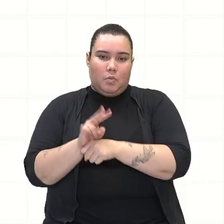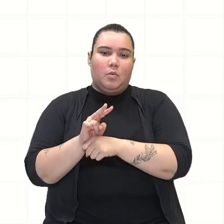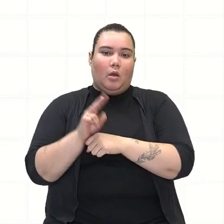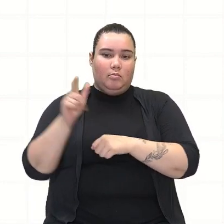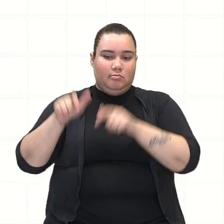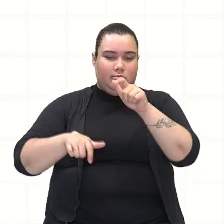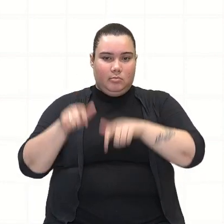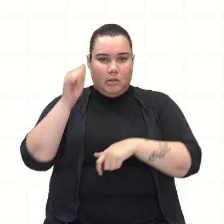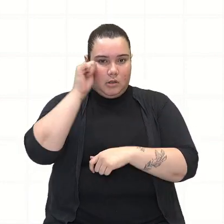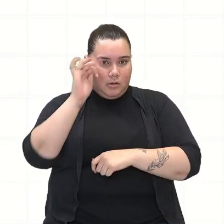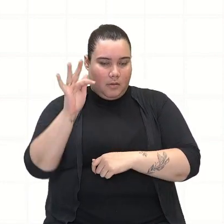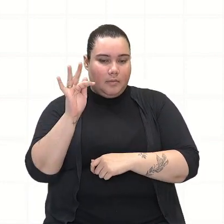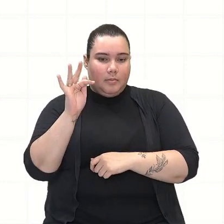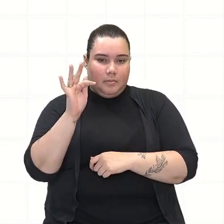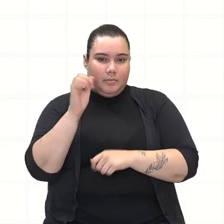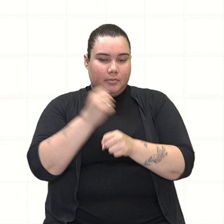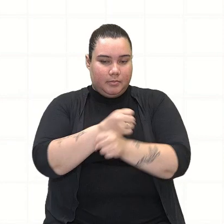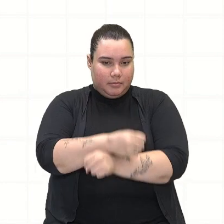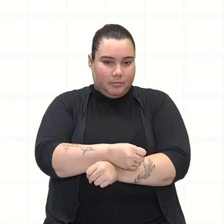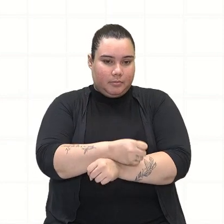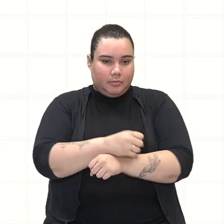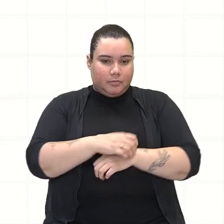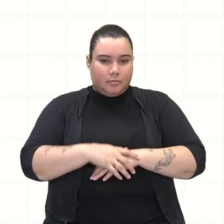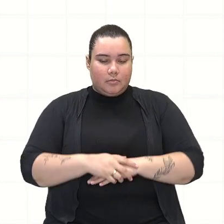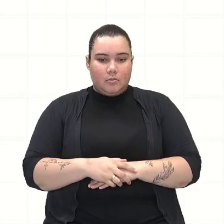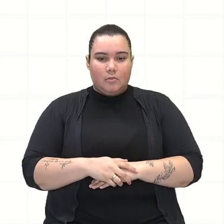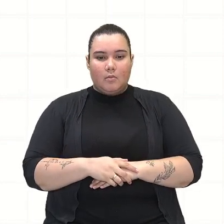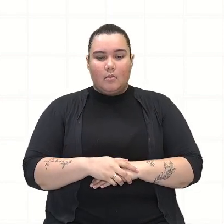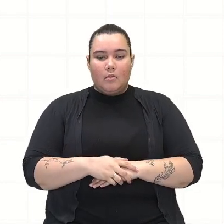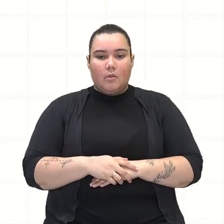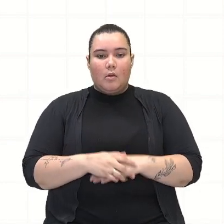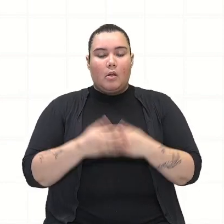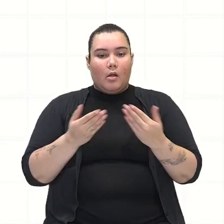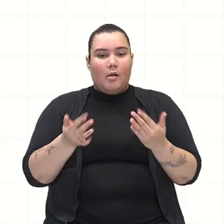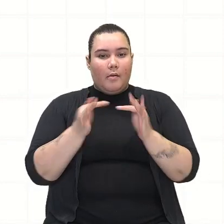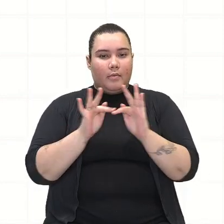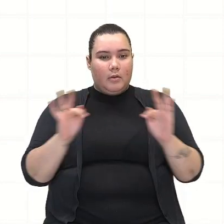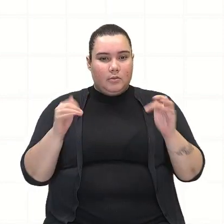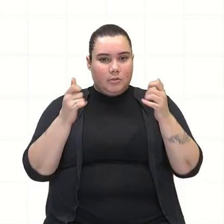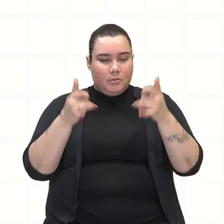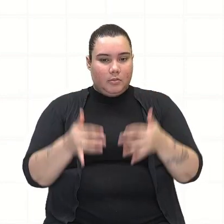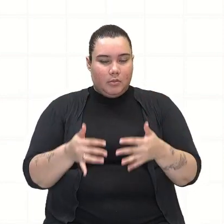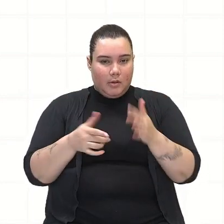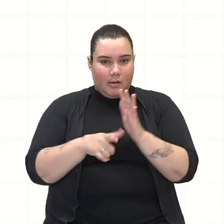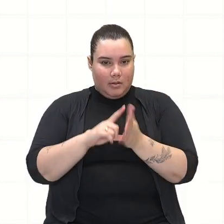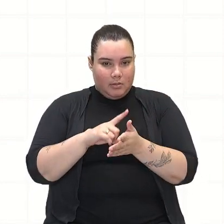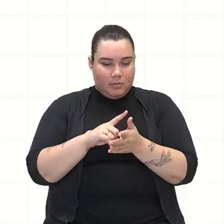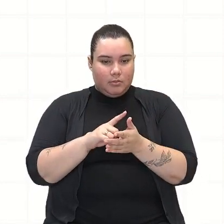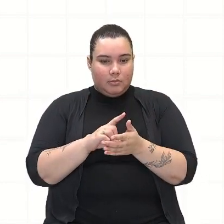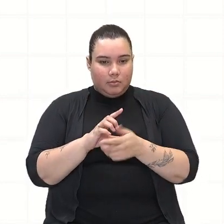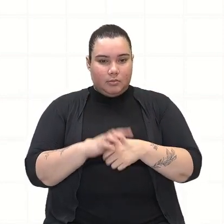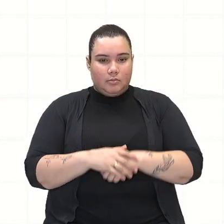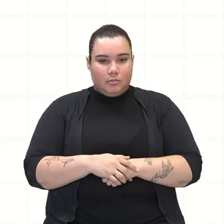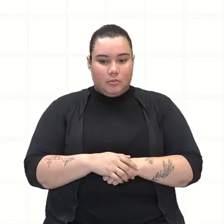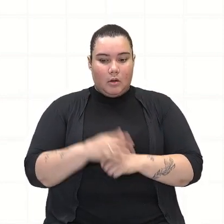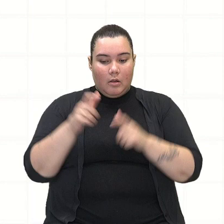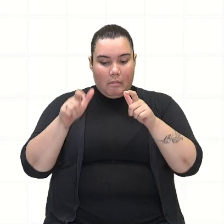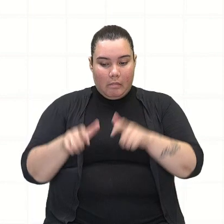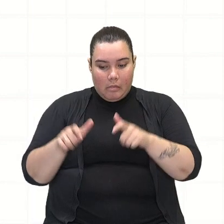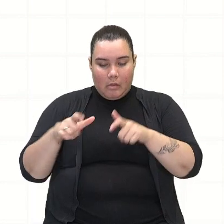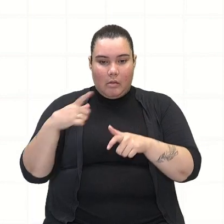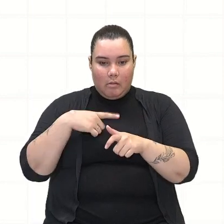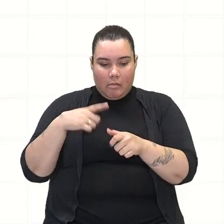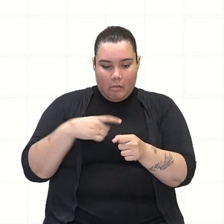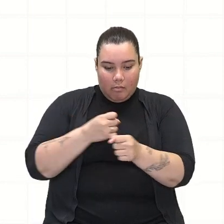eram empregados. E aí a gente volta para aquela frase que nós falamos ainda há pouco, onde houve escravidão,